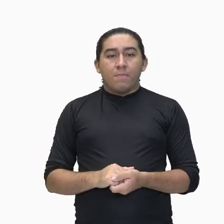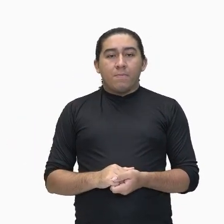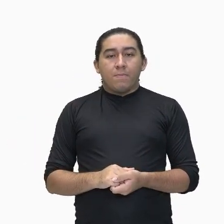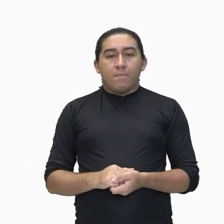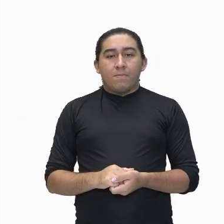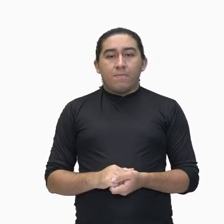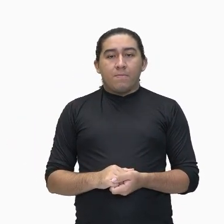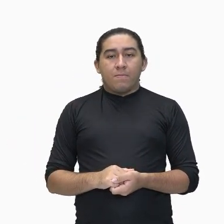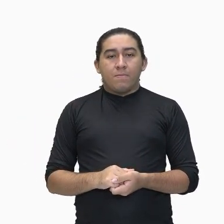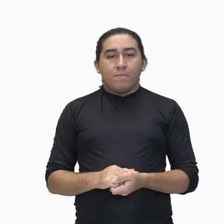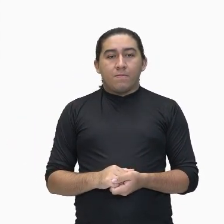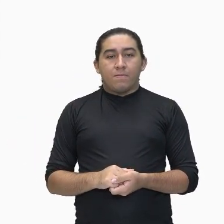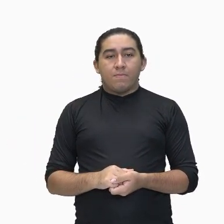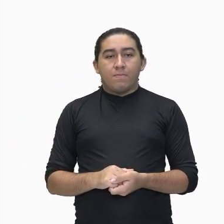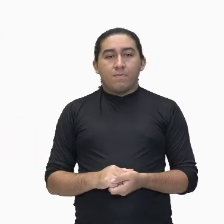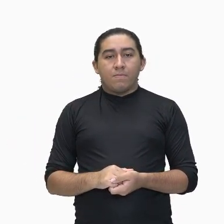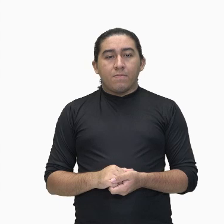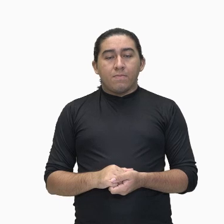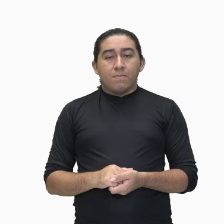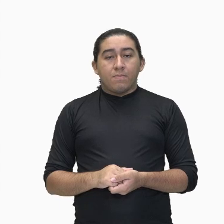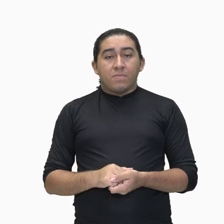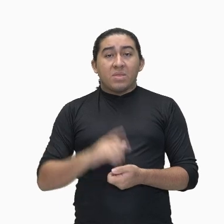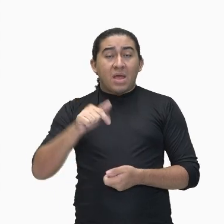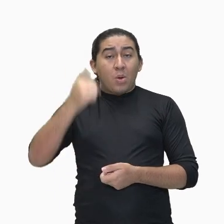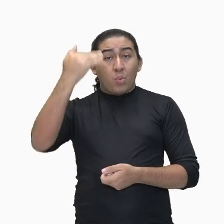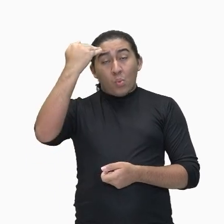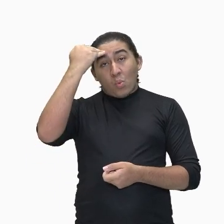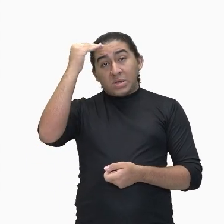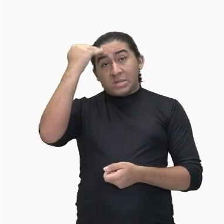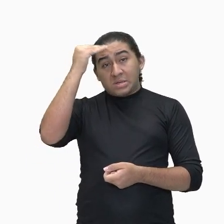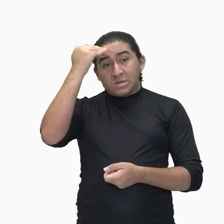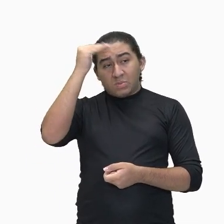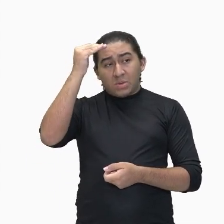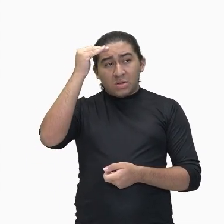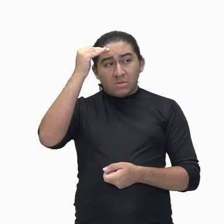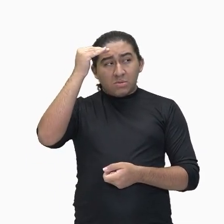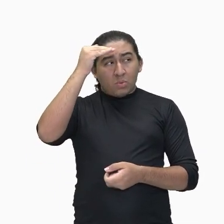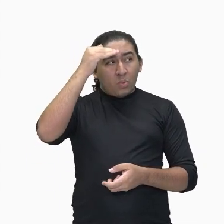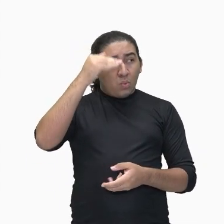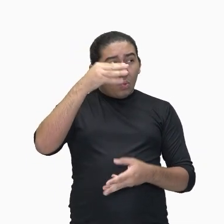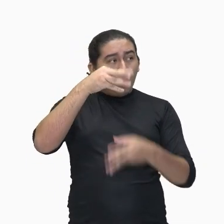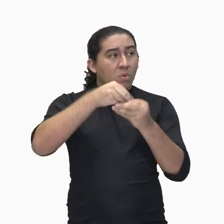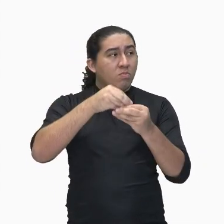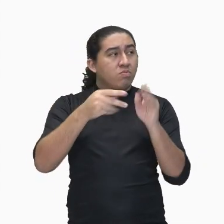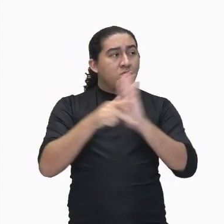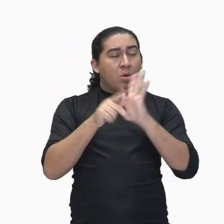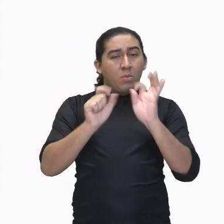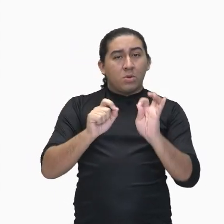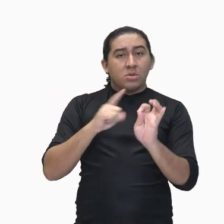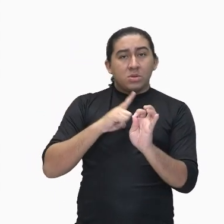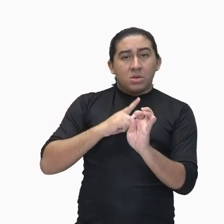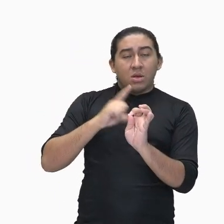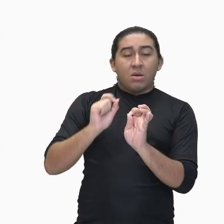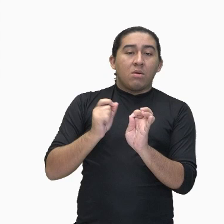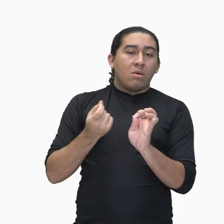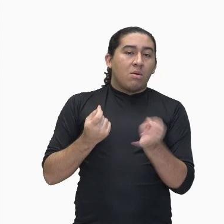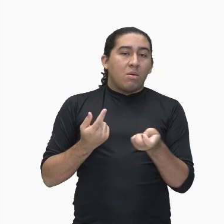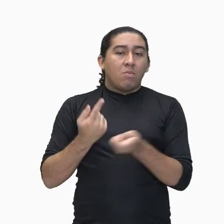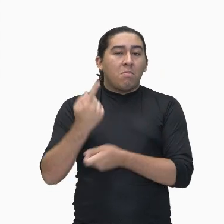Então, são inferências. O que é uma inferência? Inferir é obter uma